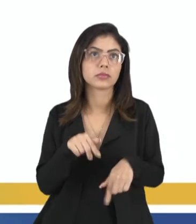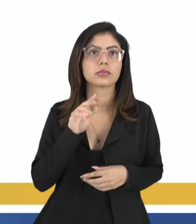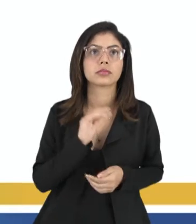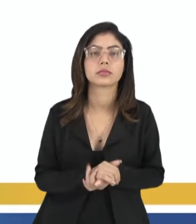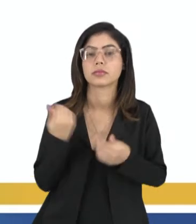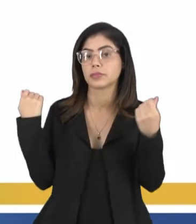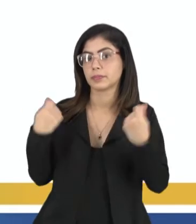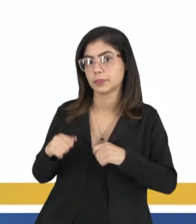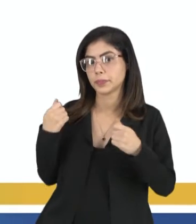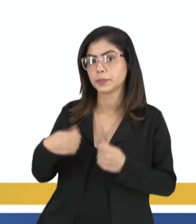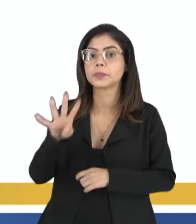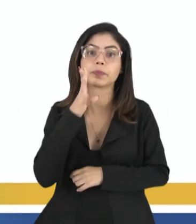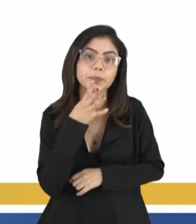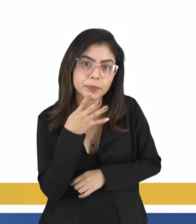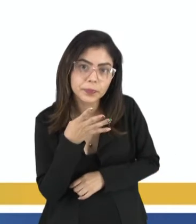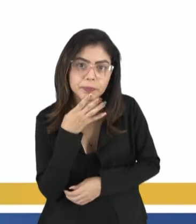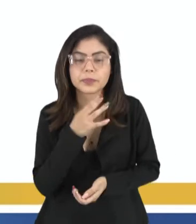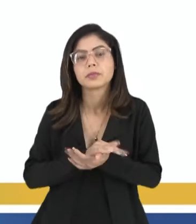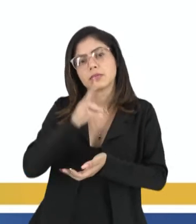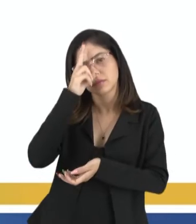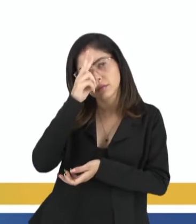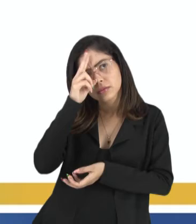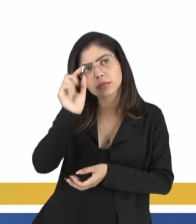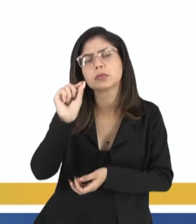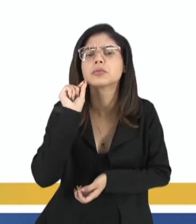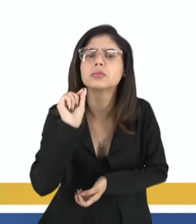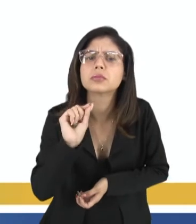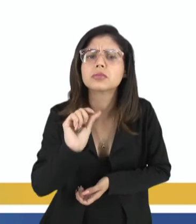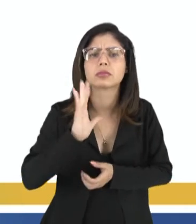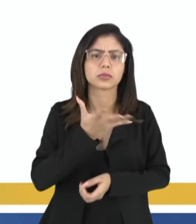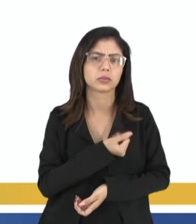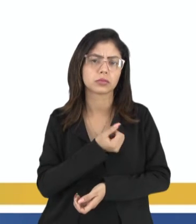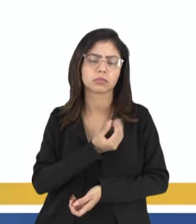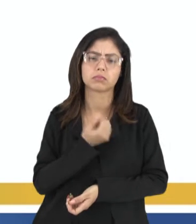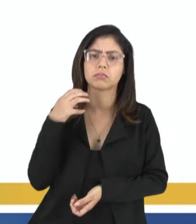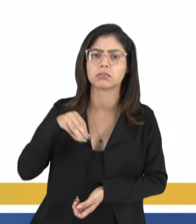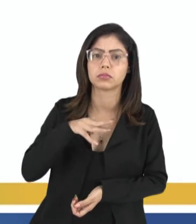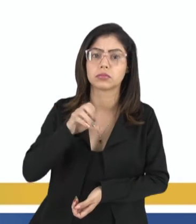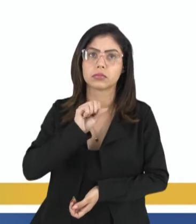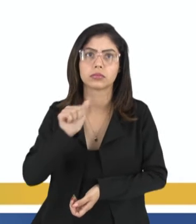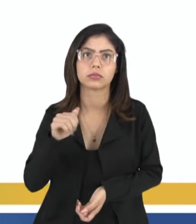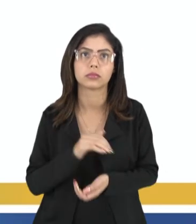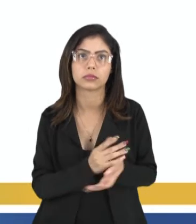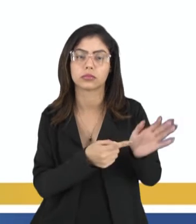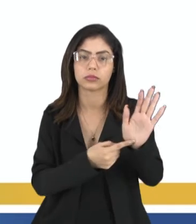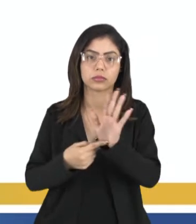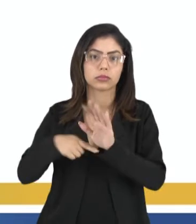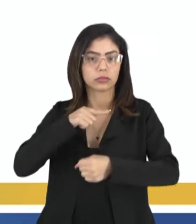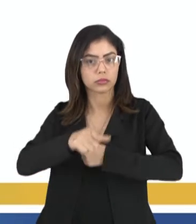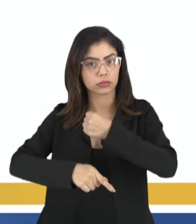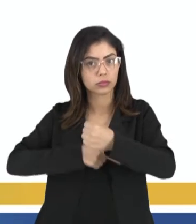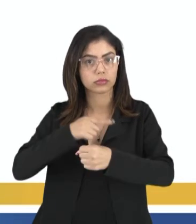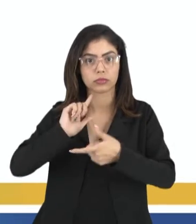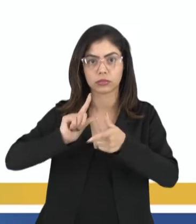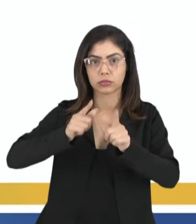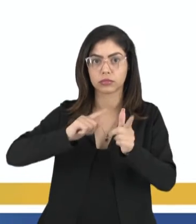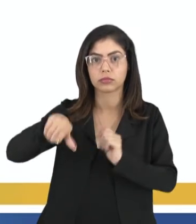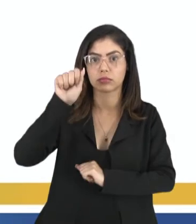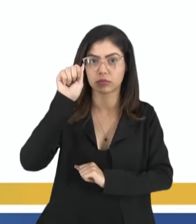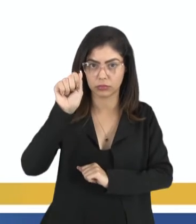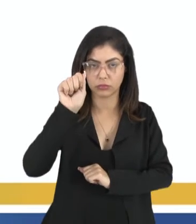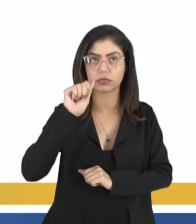gente precisa conhecer e relembrar o que é o número de massa de um átomo, representado pela letra maiúscula,